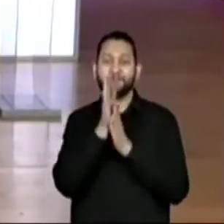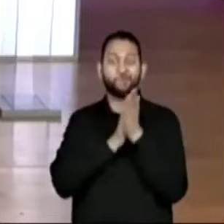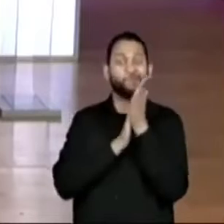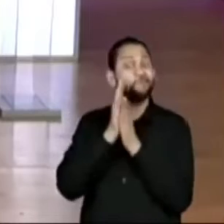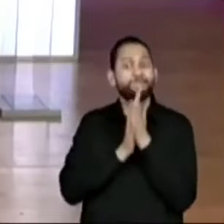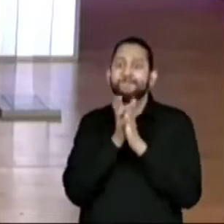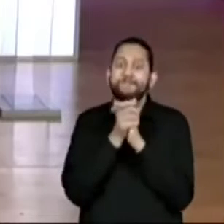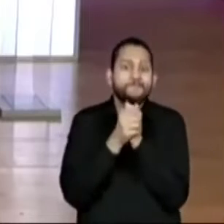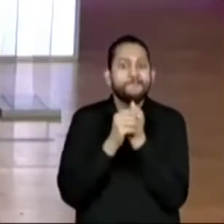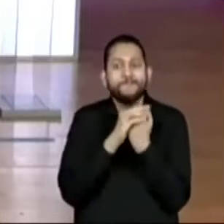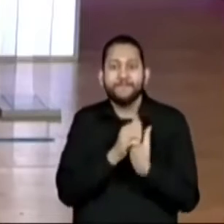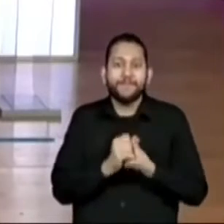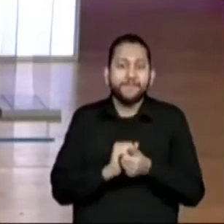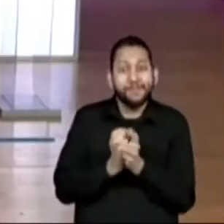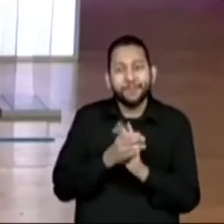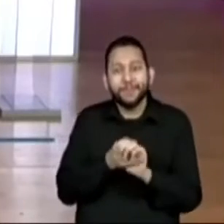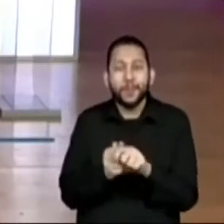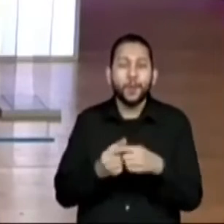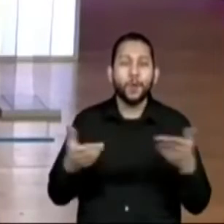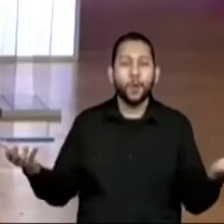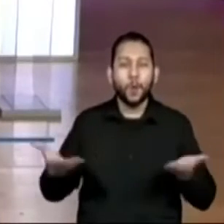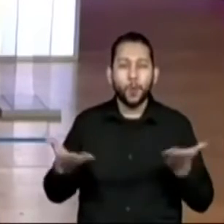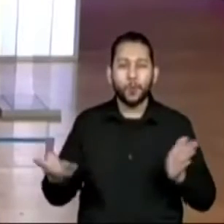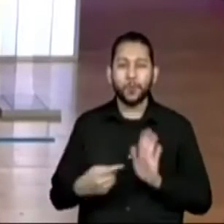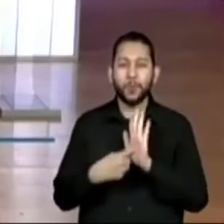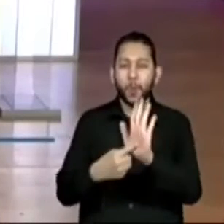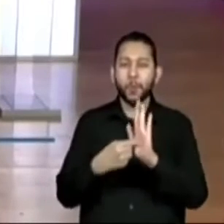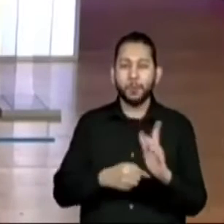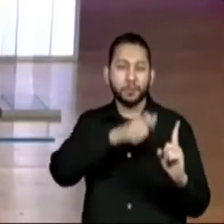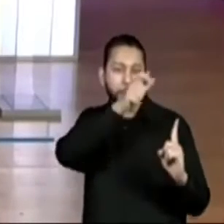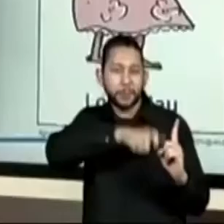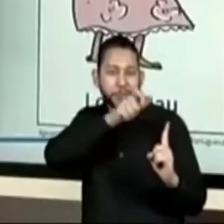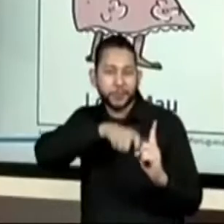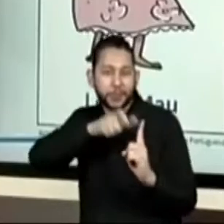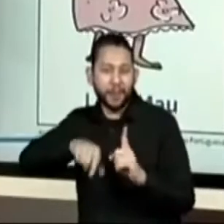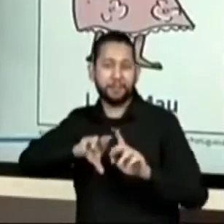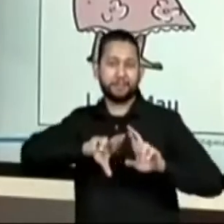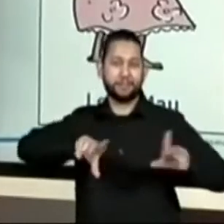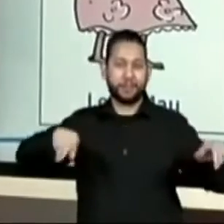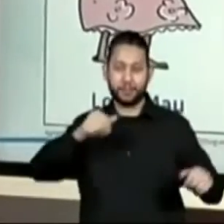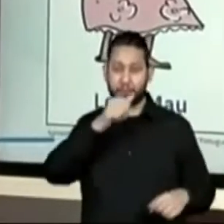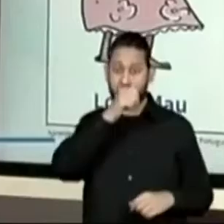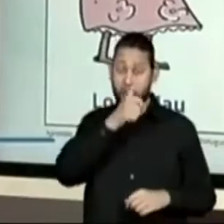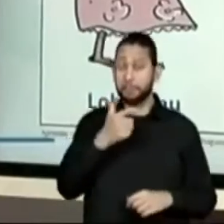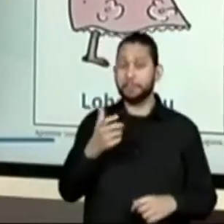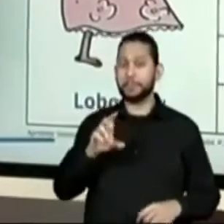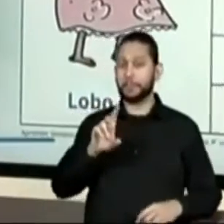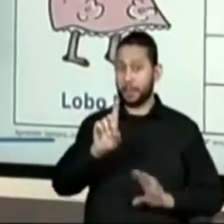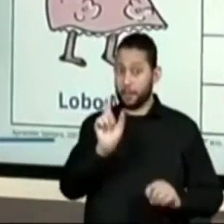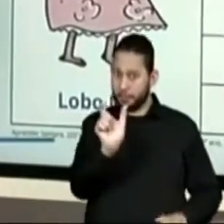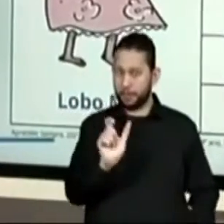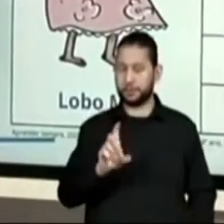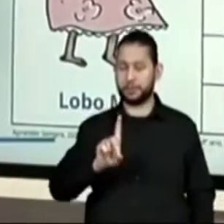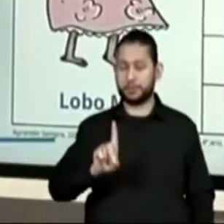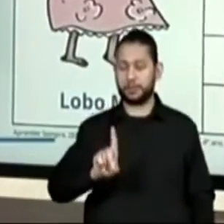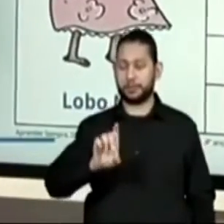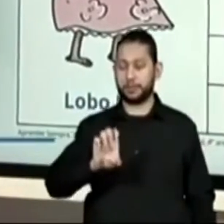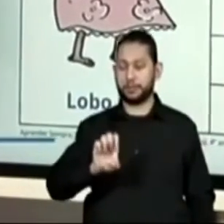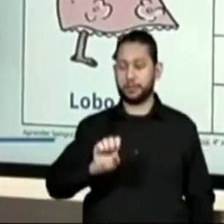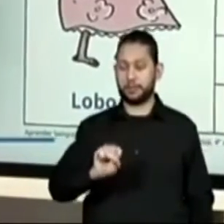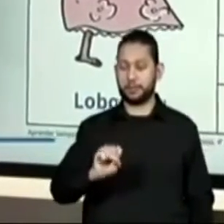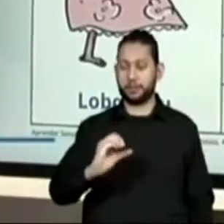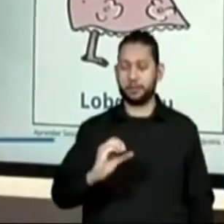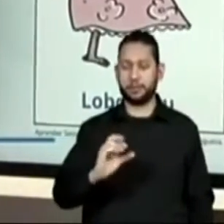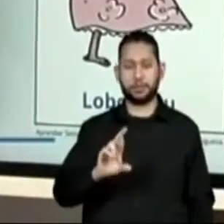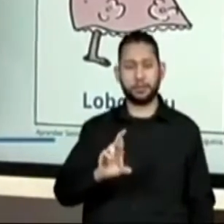Então, hoje nós vamos descrever alguns personagens. Para descrever, nós usamos o quê? Quem lembra o que nós usamos